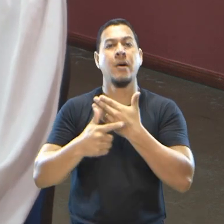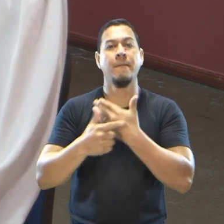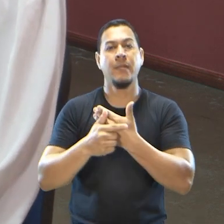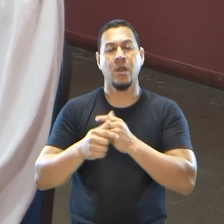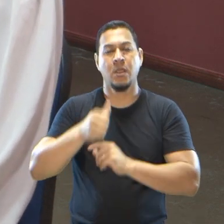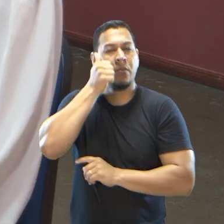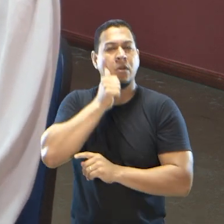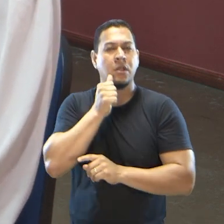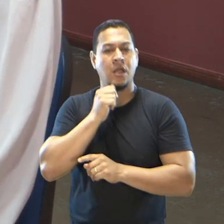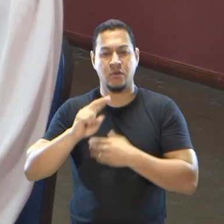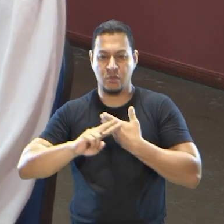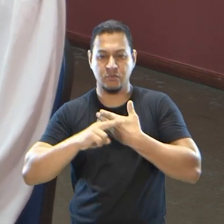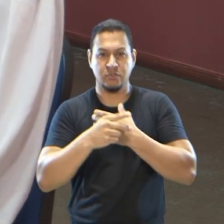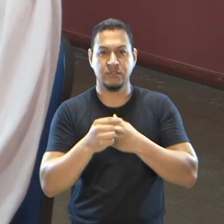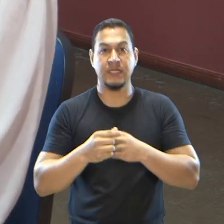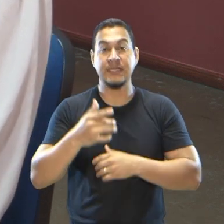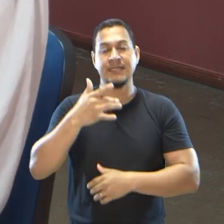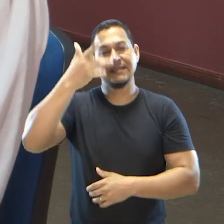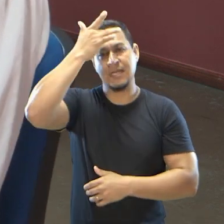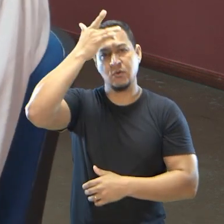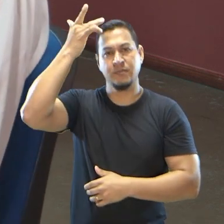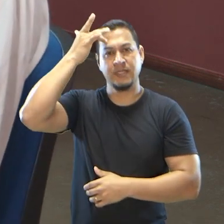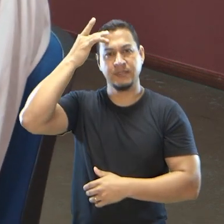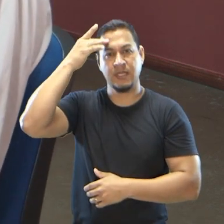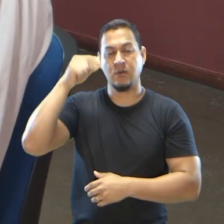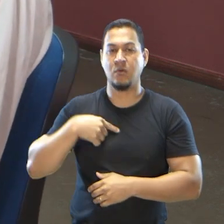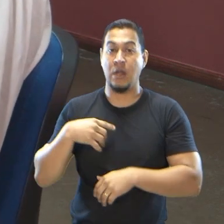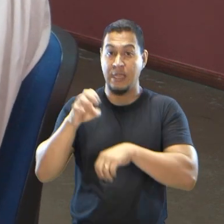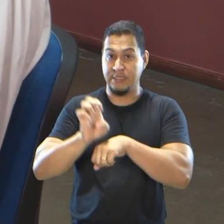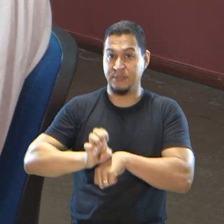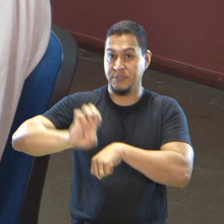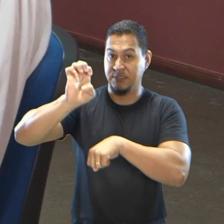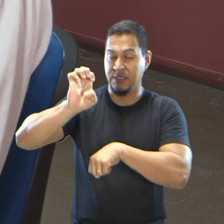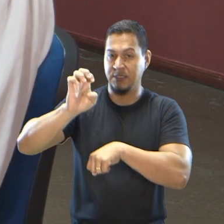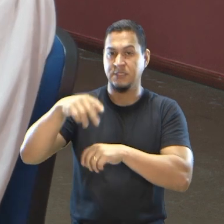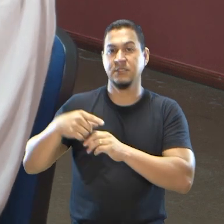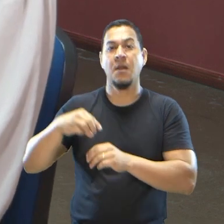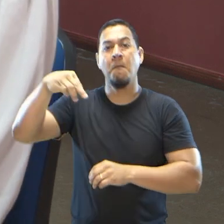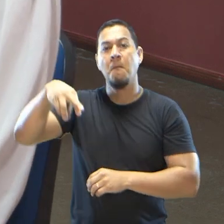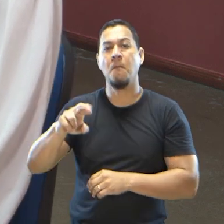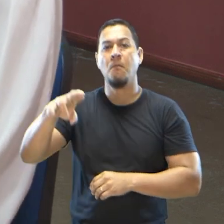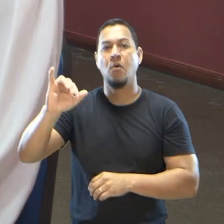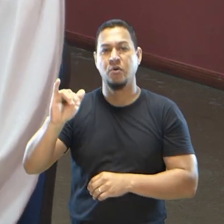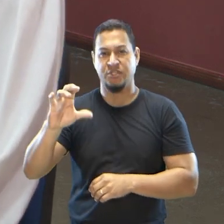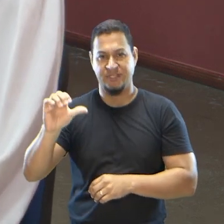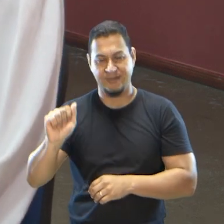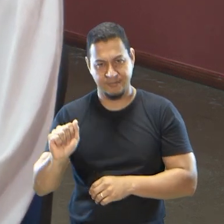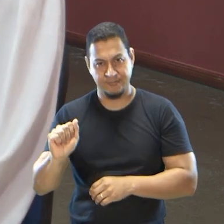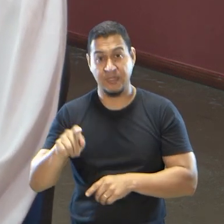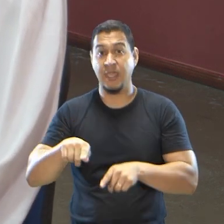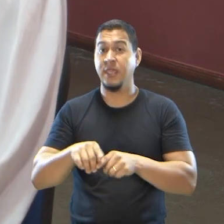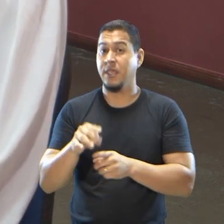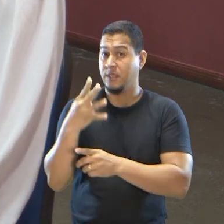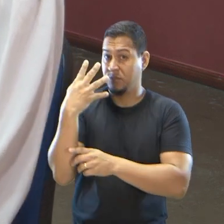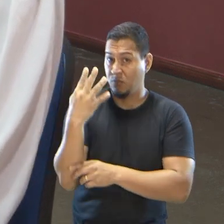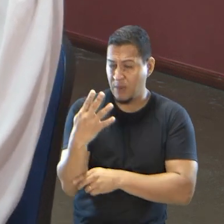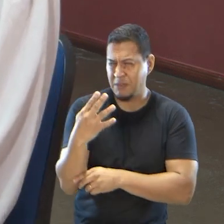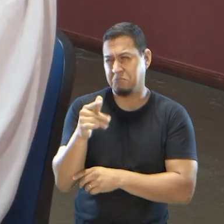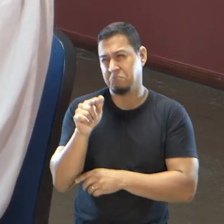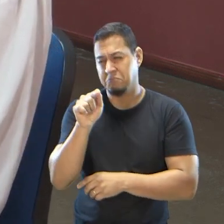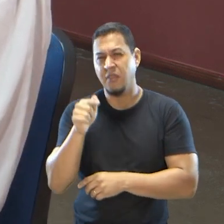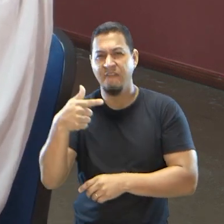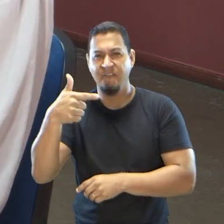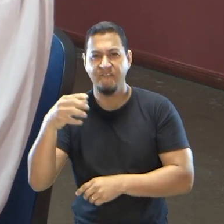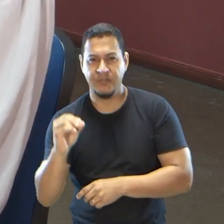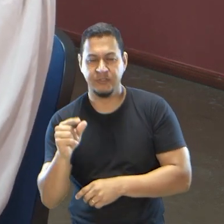mulher e reflexos na saúde mental, com a palestrante especialista Mônica Soares. E depois, às 16h20,